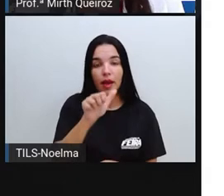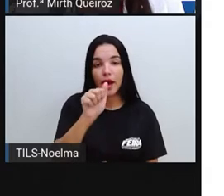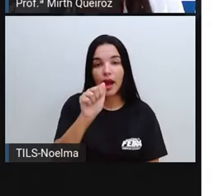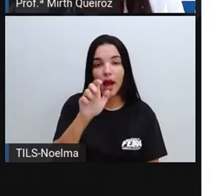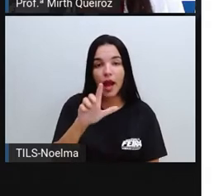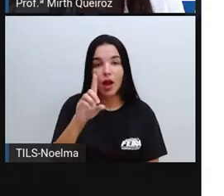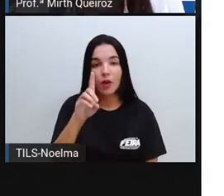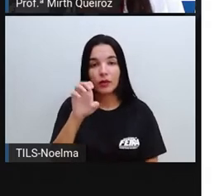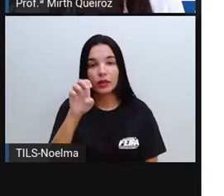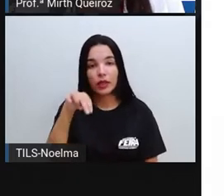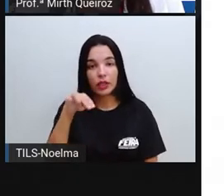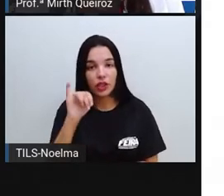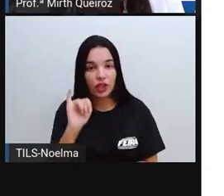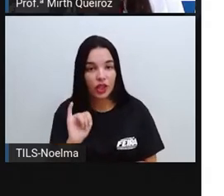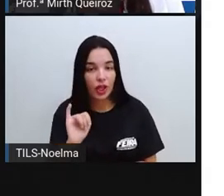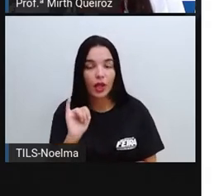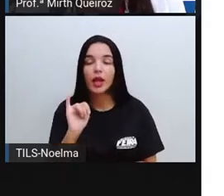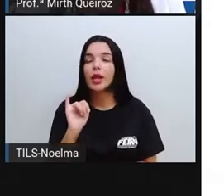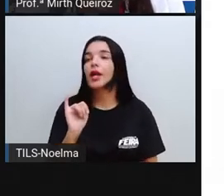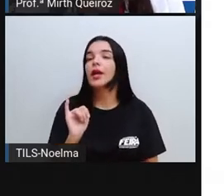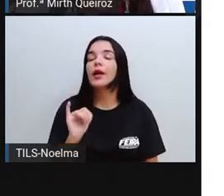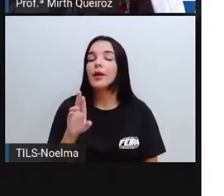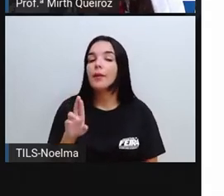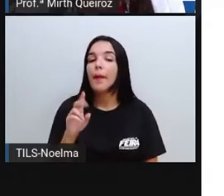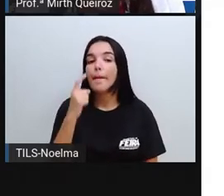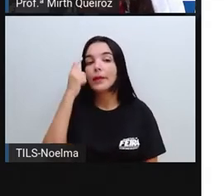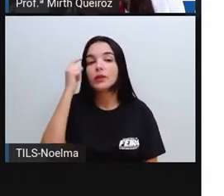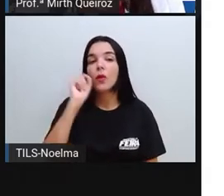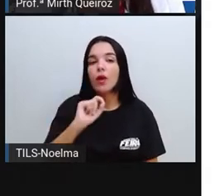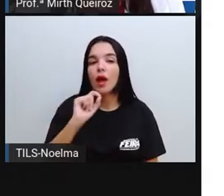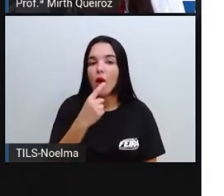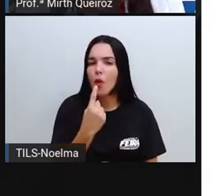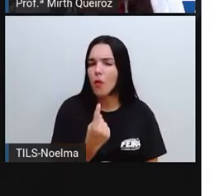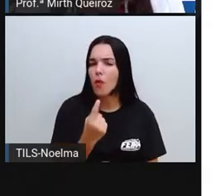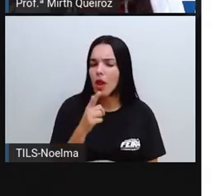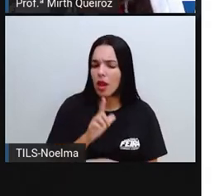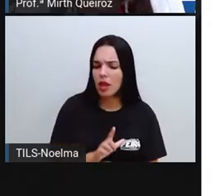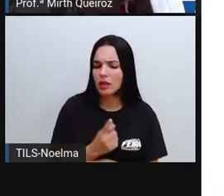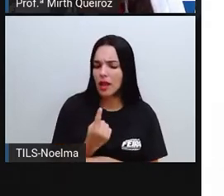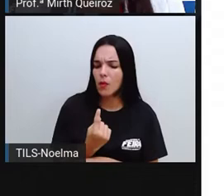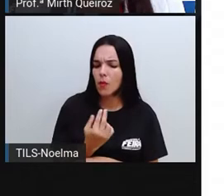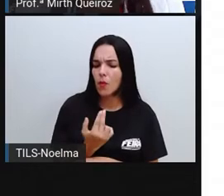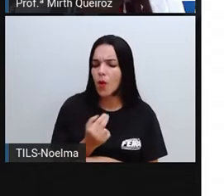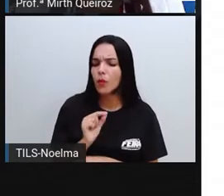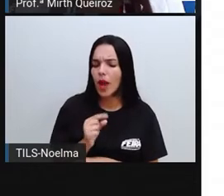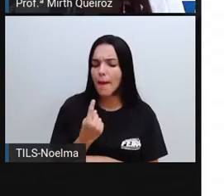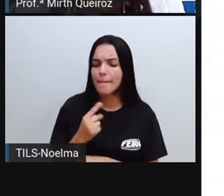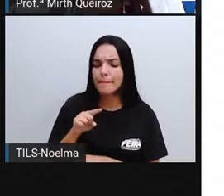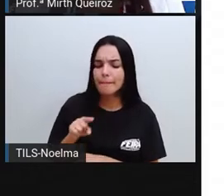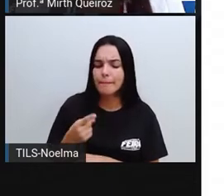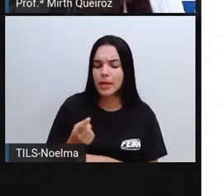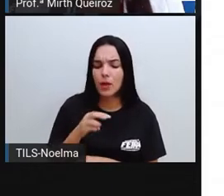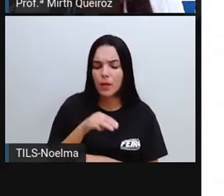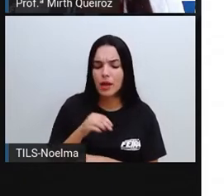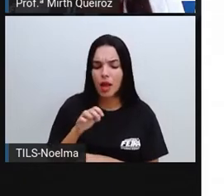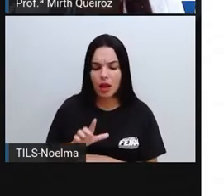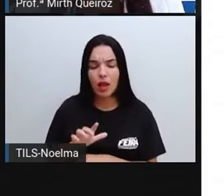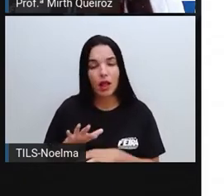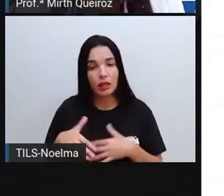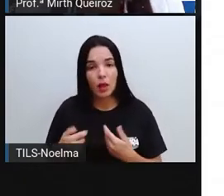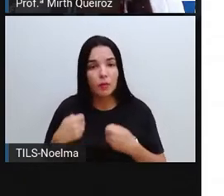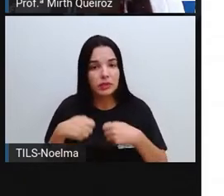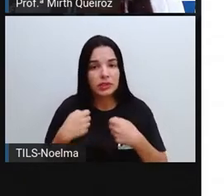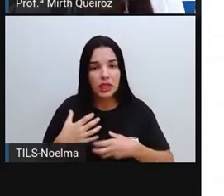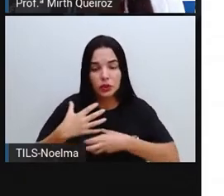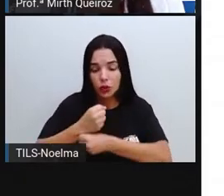certos assim independentemente do que ela vai escolher a soma precisa da 1000ml